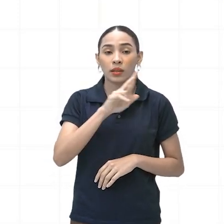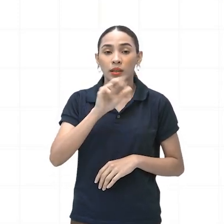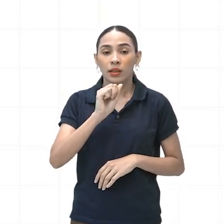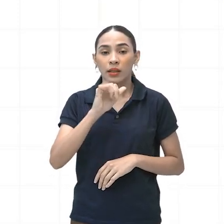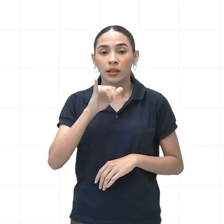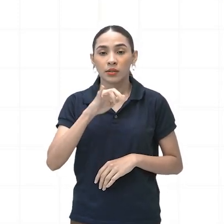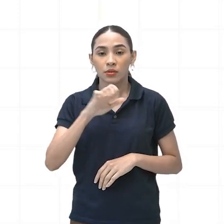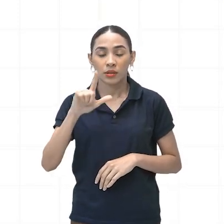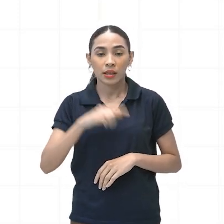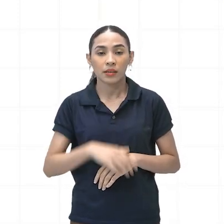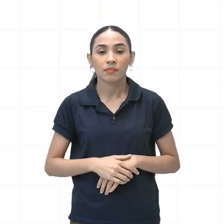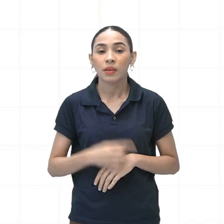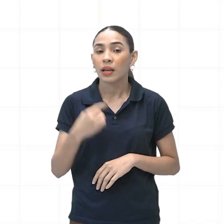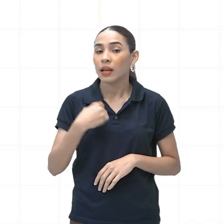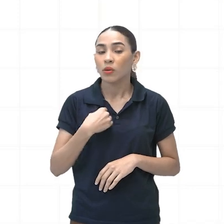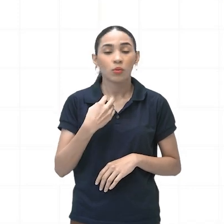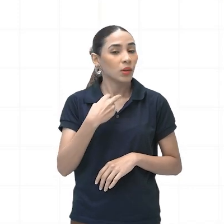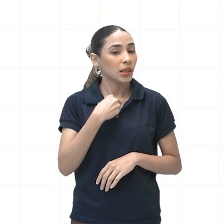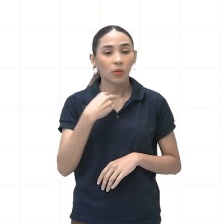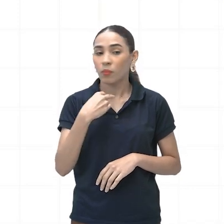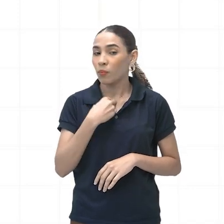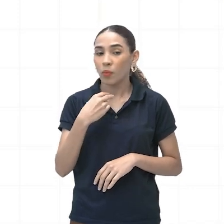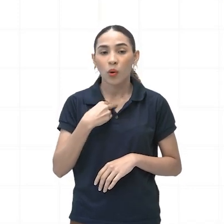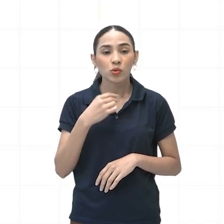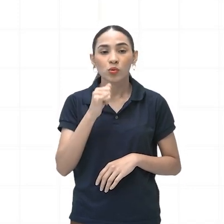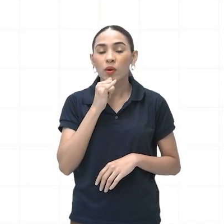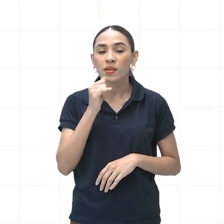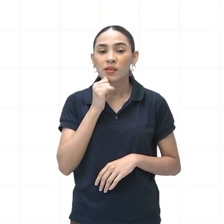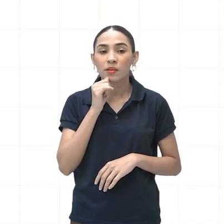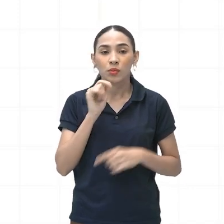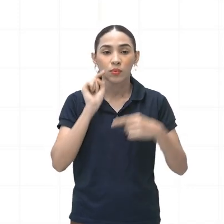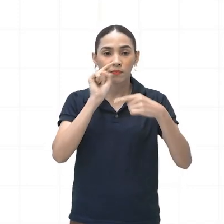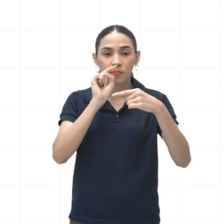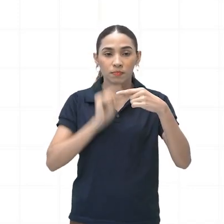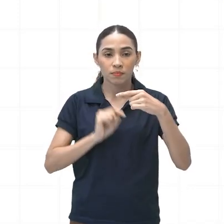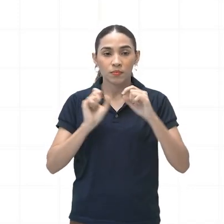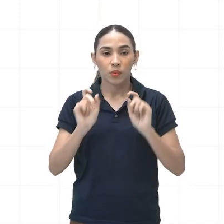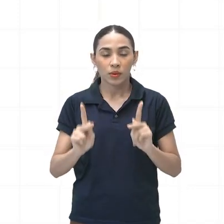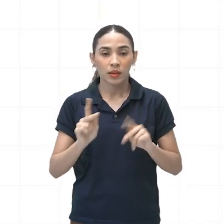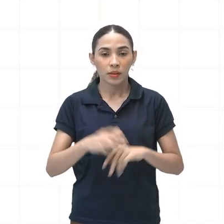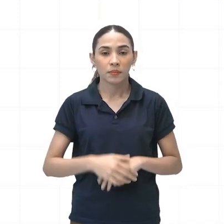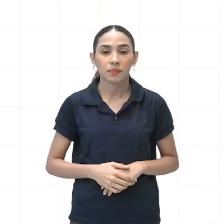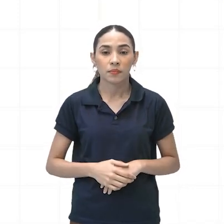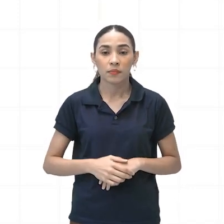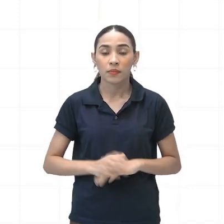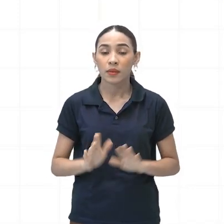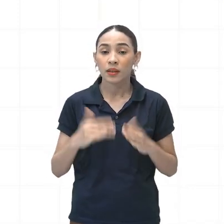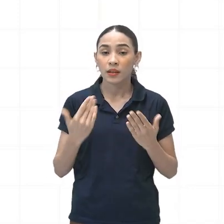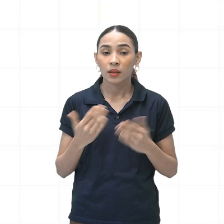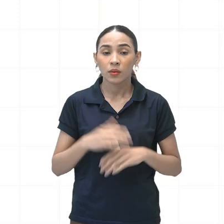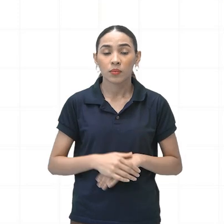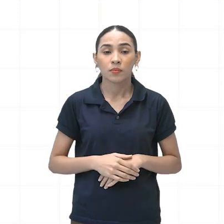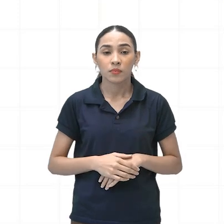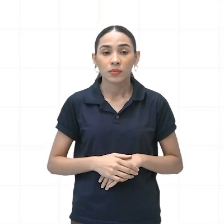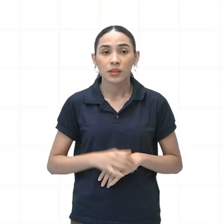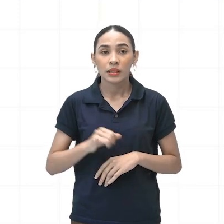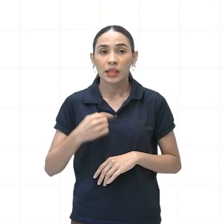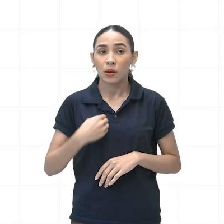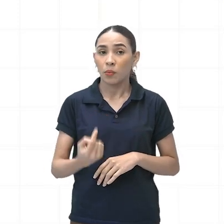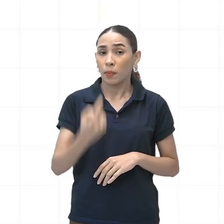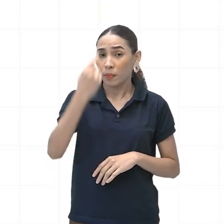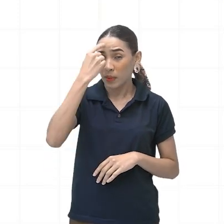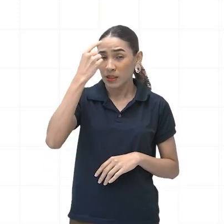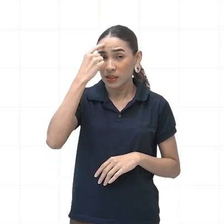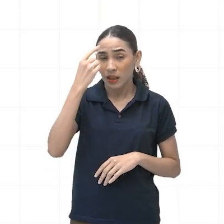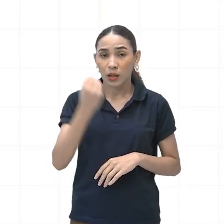são os números que eu não posso escrever na forma de fração, beleza? Então, toda vez que eu pensar no